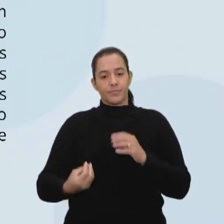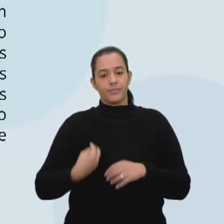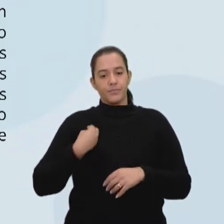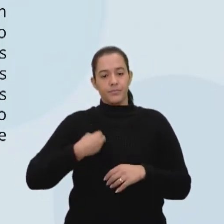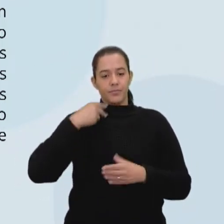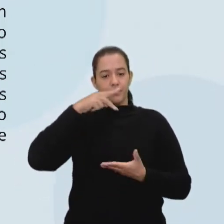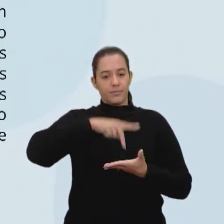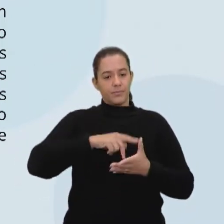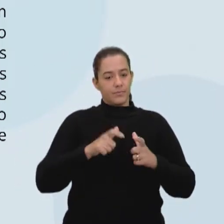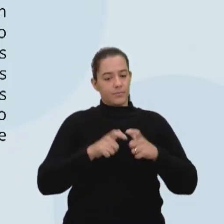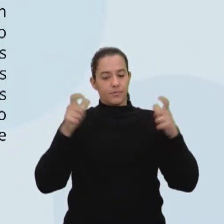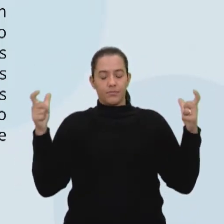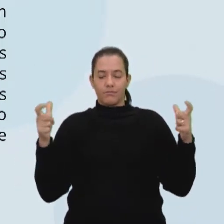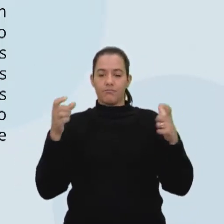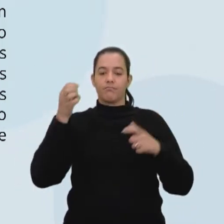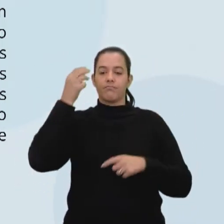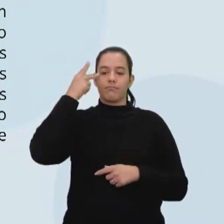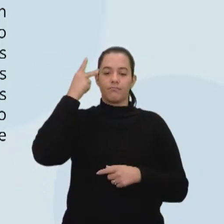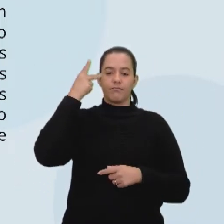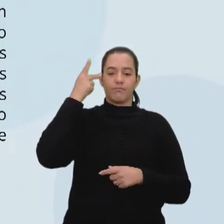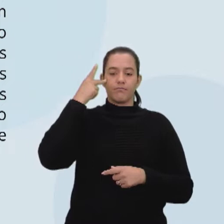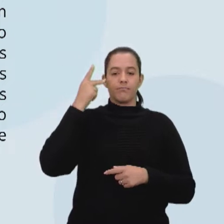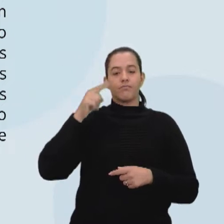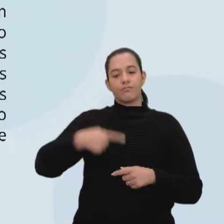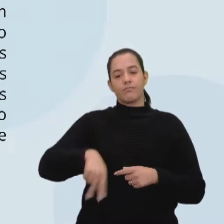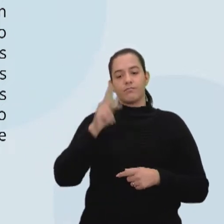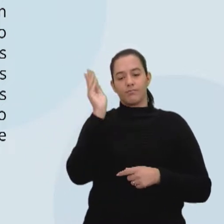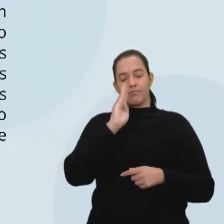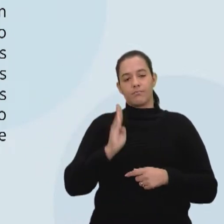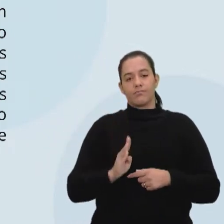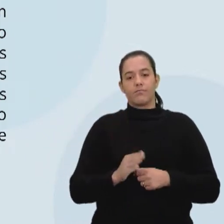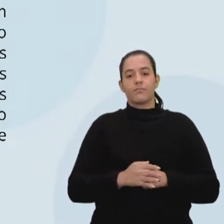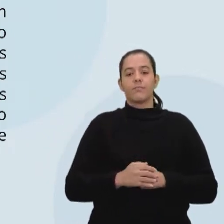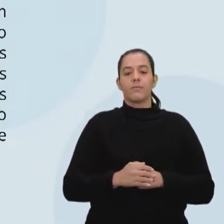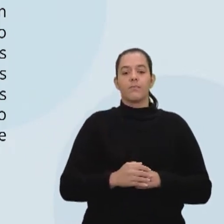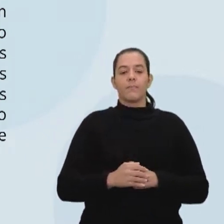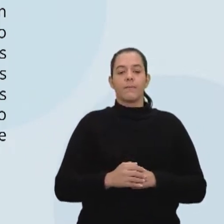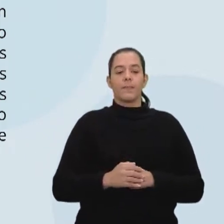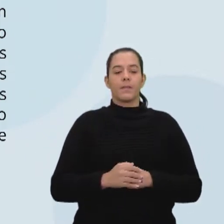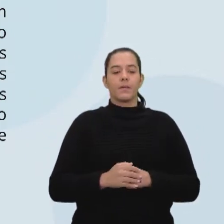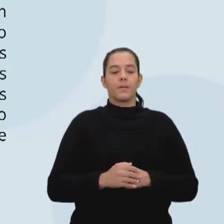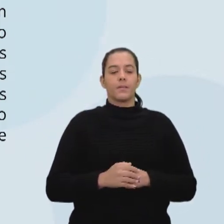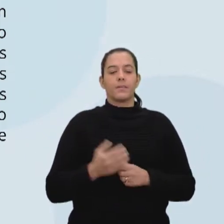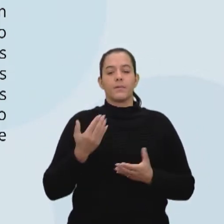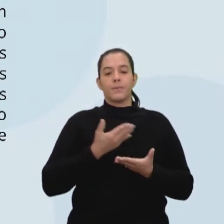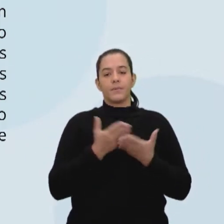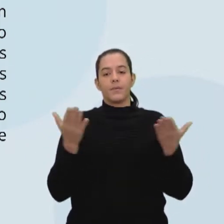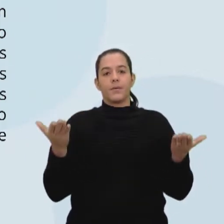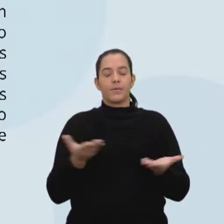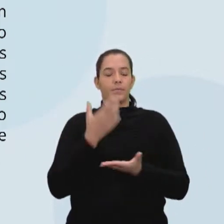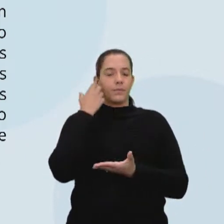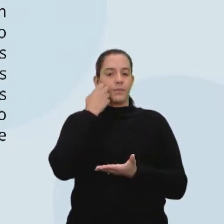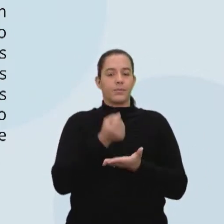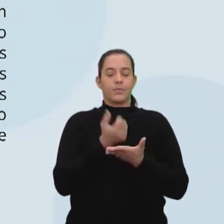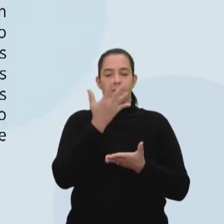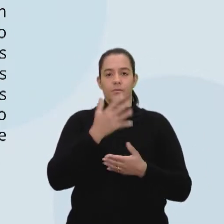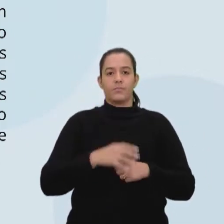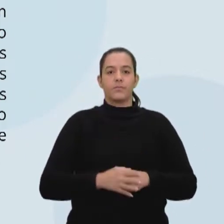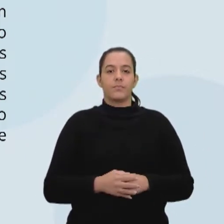grande metrópole como São Paulo e mesmo do Brasil. Para não ficar nas minhas palavras também, vamos ouvir um podcast.